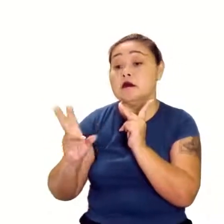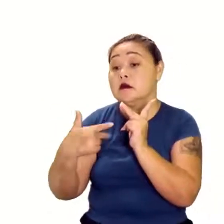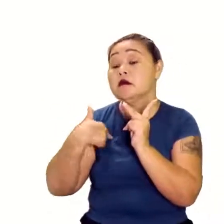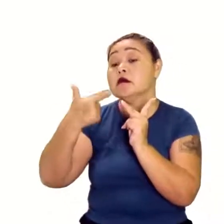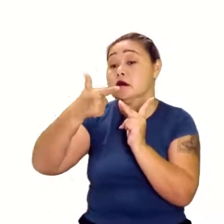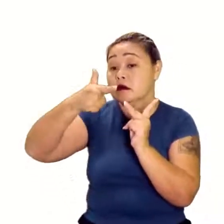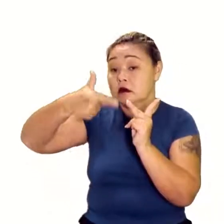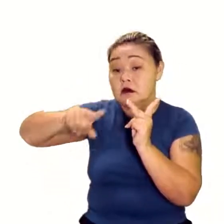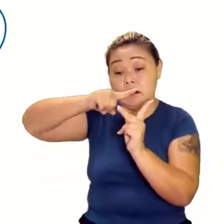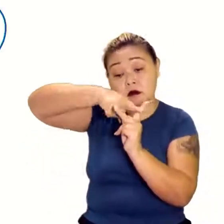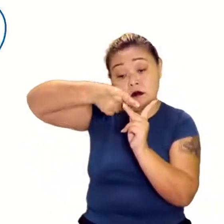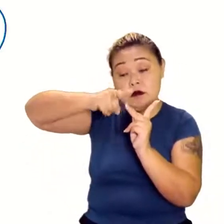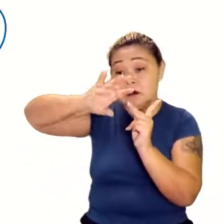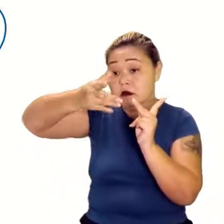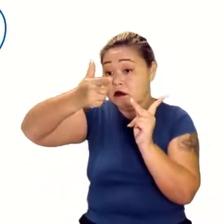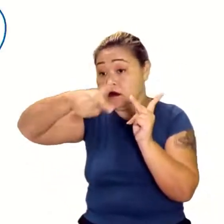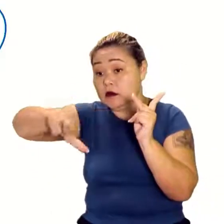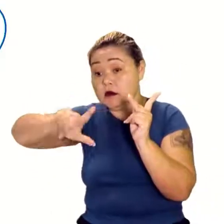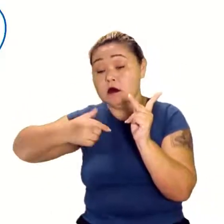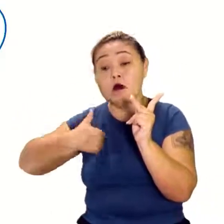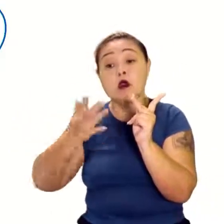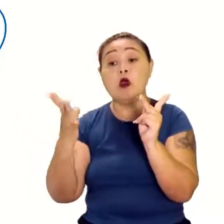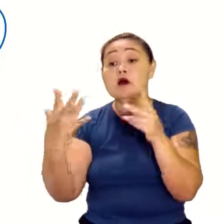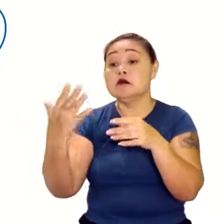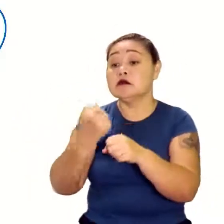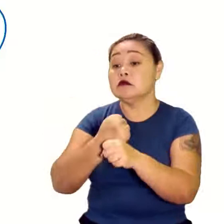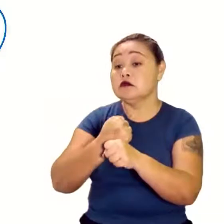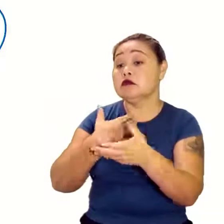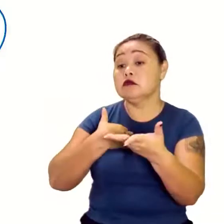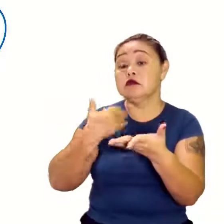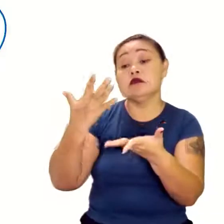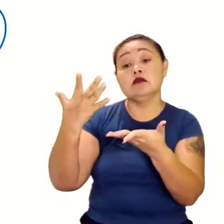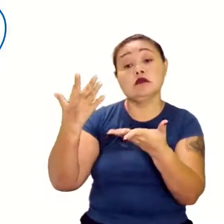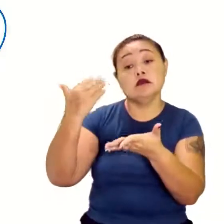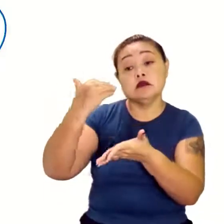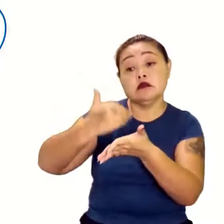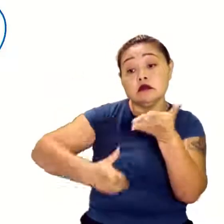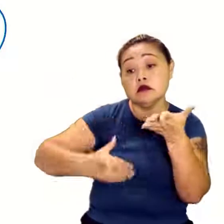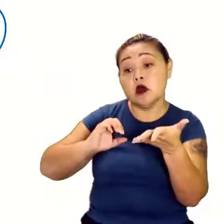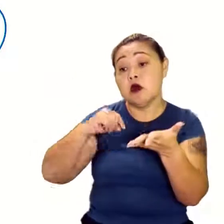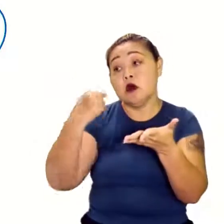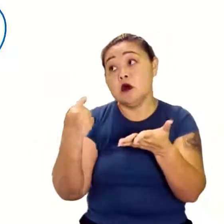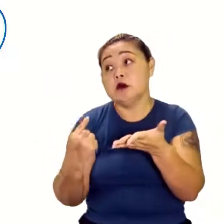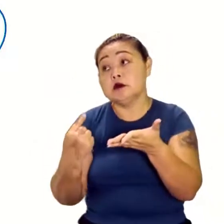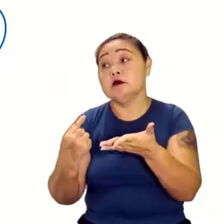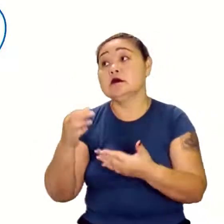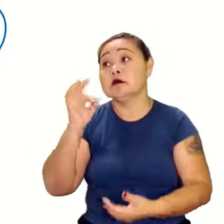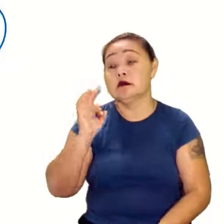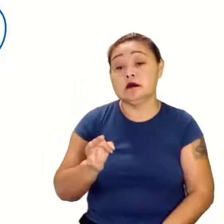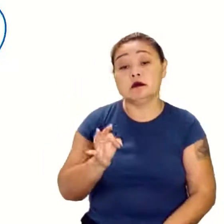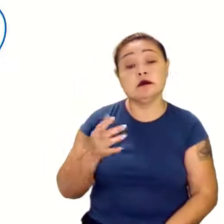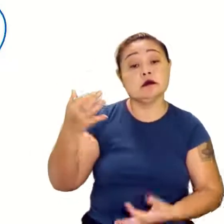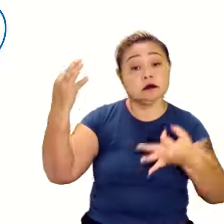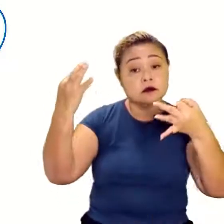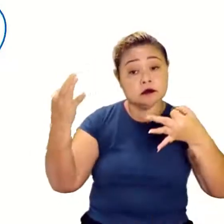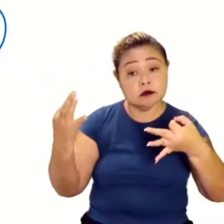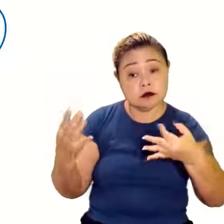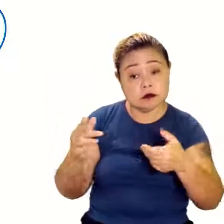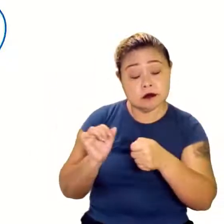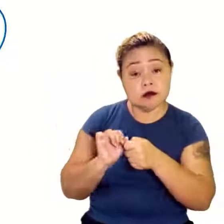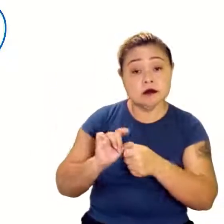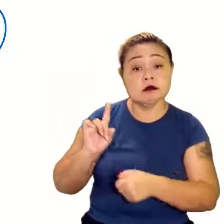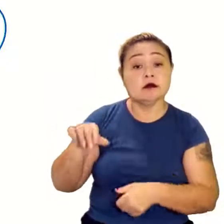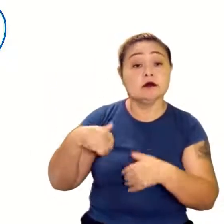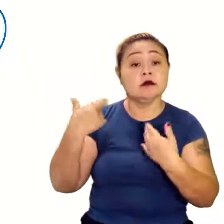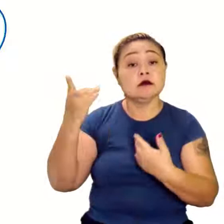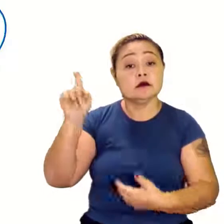repetir e vai fazer a conta só com os números. 3 menos 2 é 1. Isso mesmo, Perfeito. fazendo só com os números.